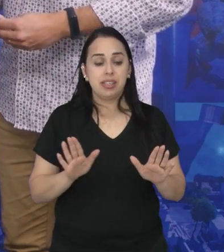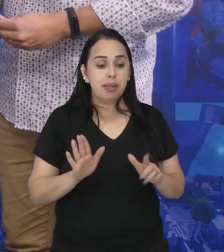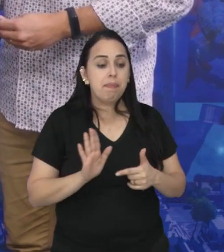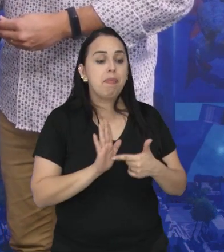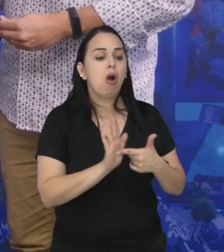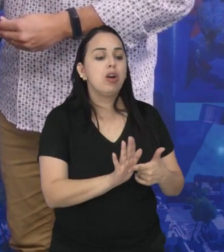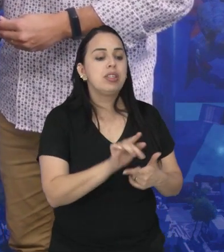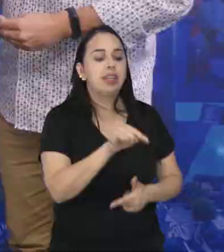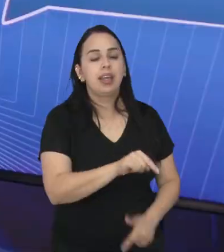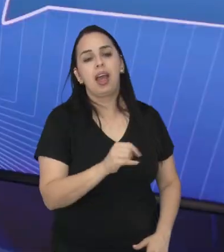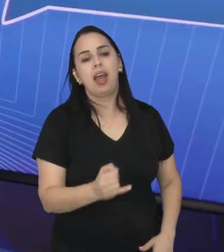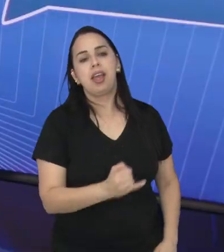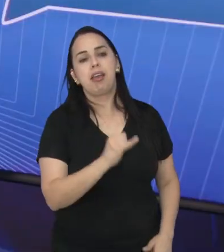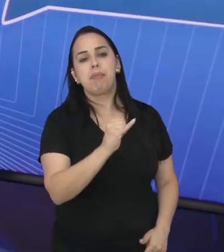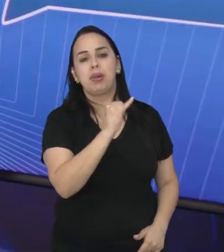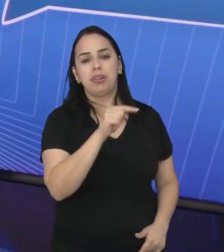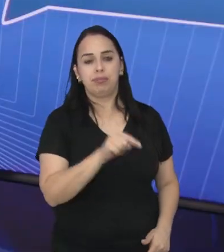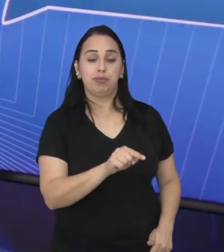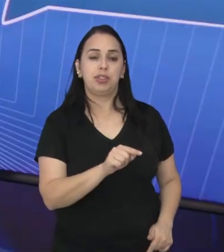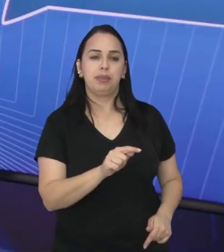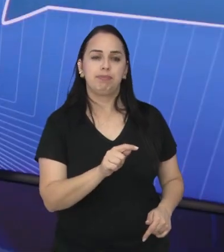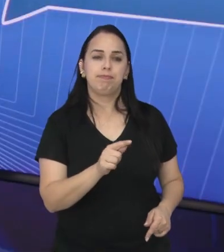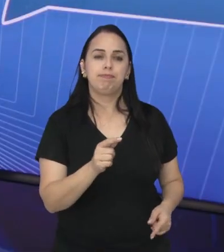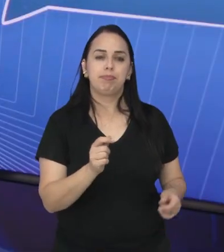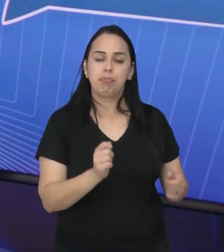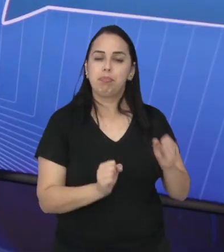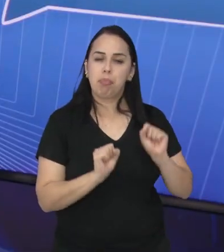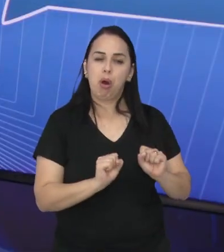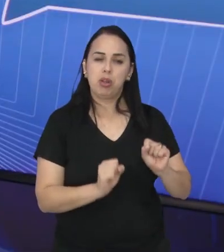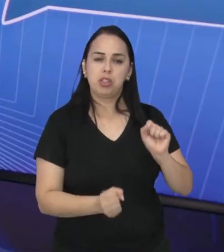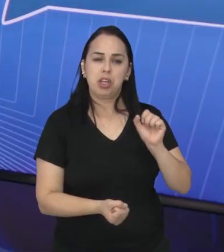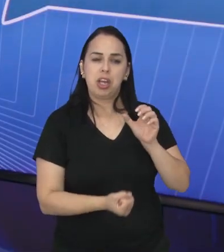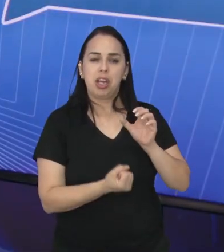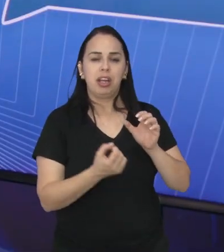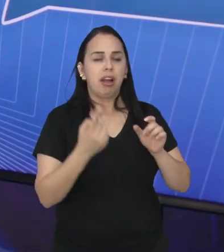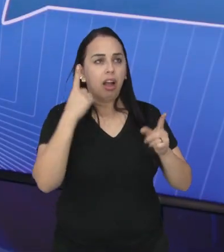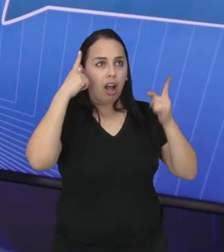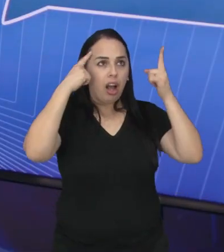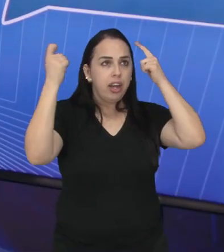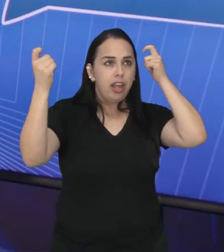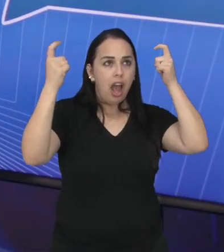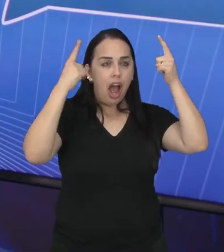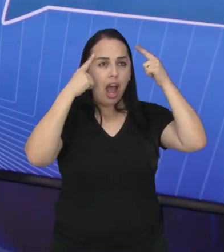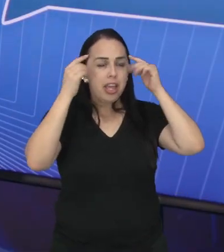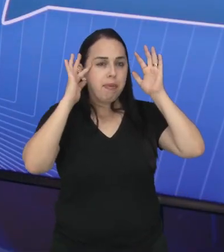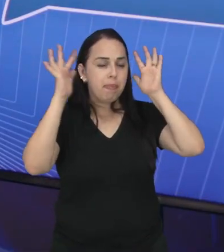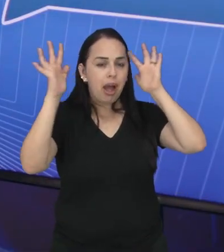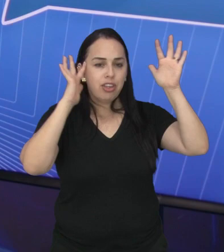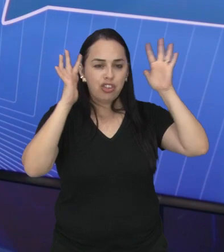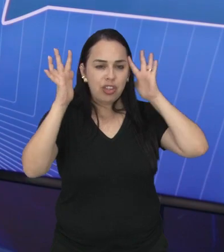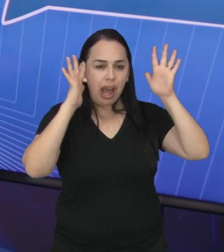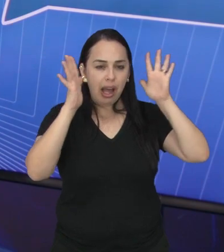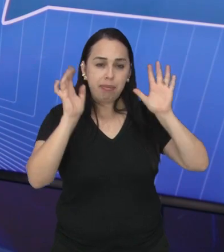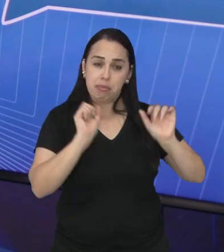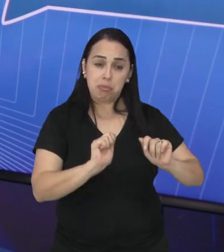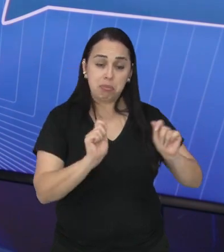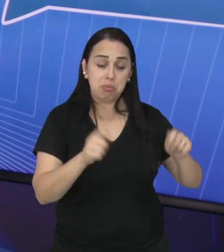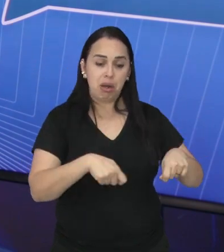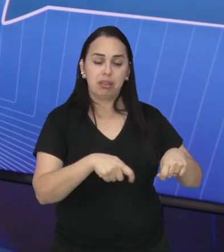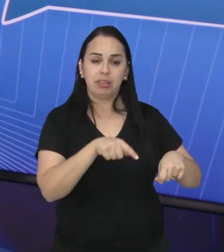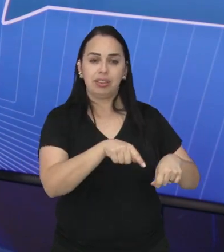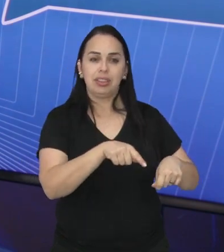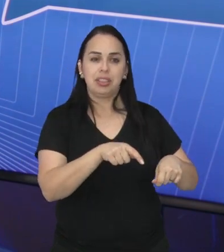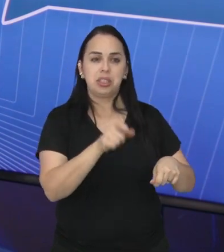consegue mostrar para ela o quanto ela pode criar ao ler aquele livro, né? Imaginar ao ler o